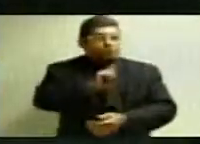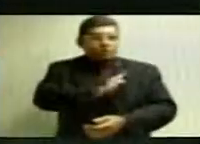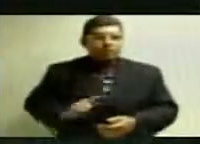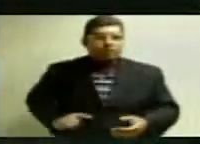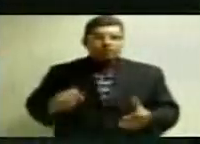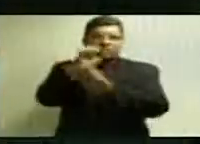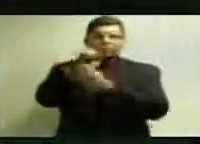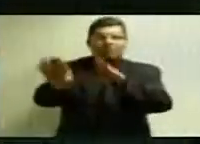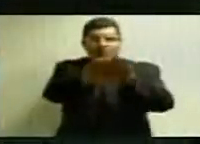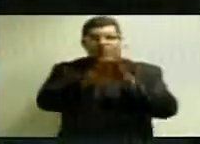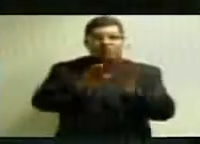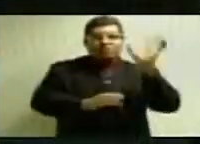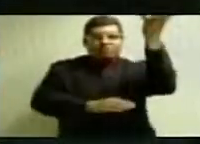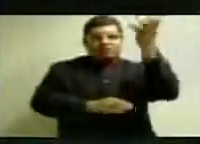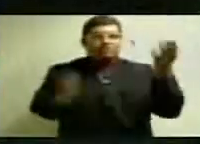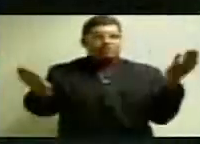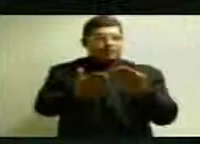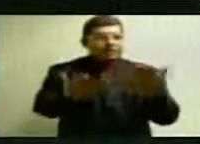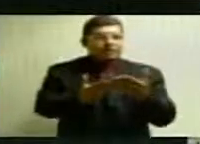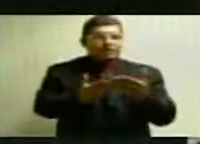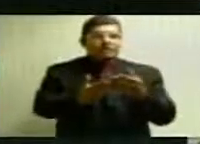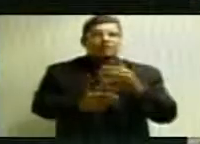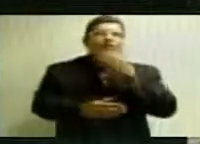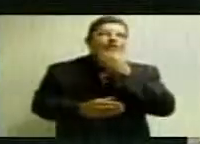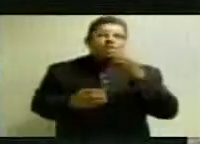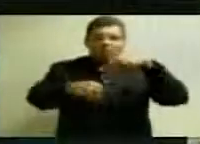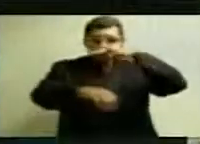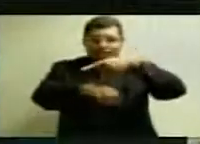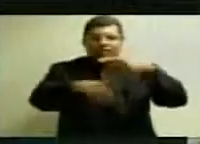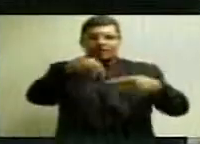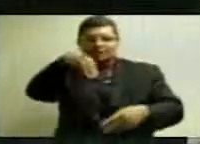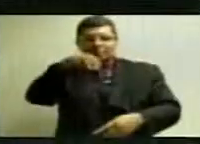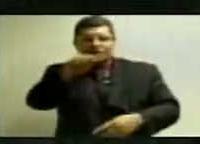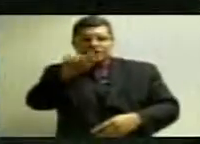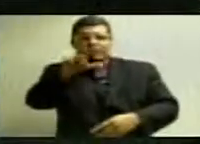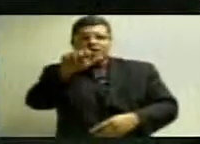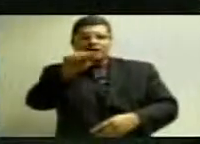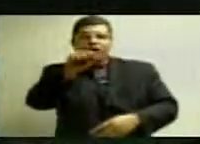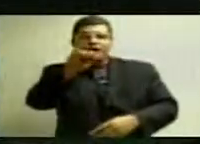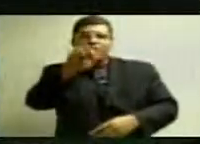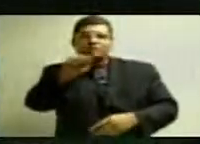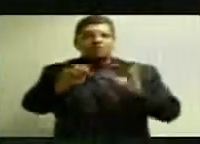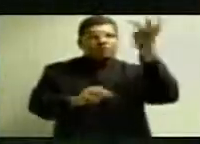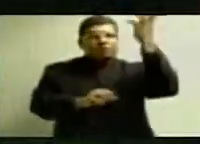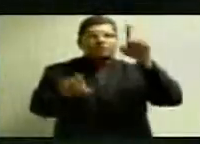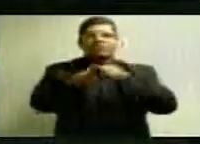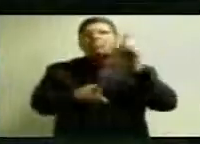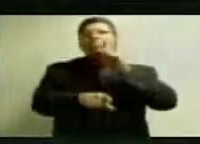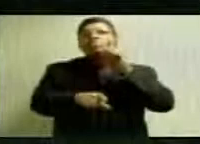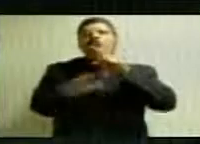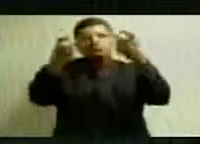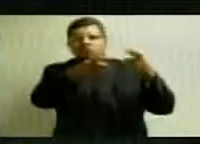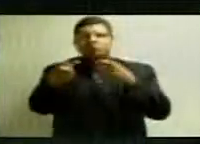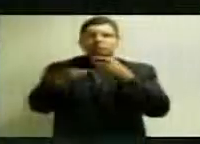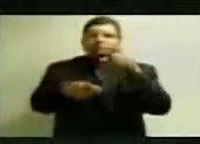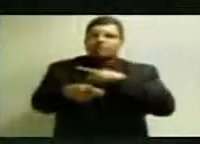segura. A mesma coisa aconteceu na Malásia, a mesma coisa aconteceu nos Estados Unidos. Todos os lugares